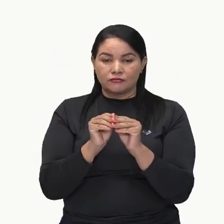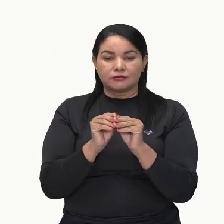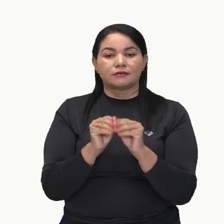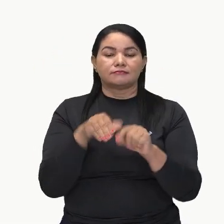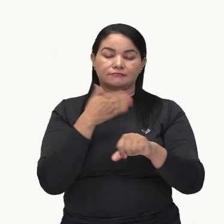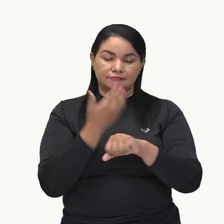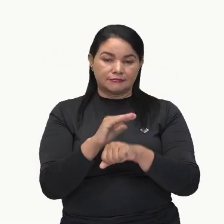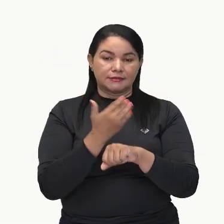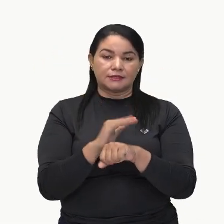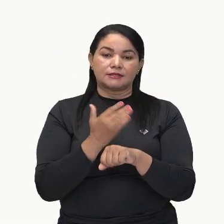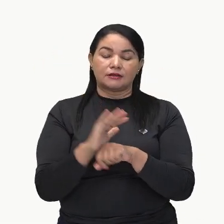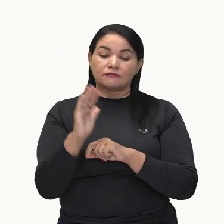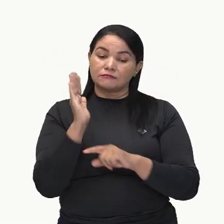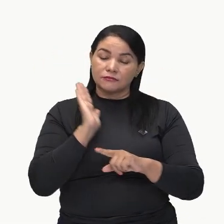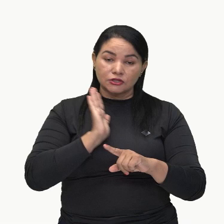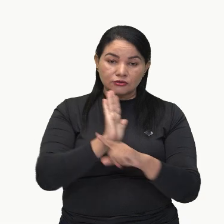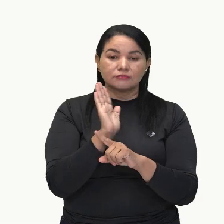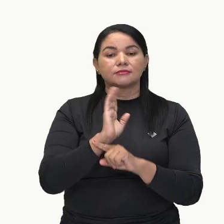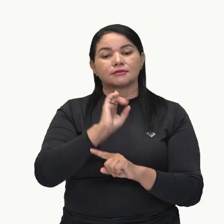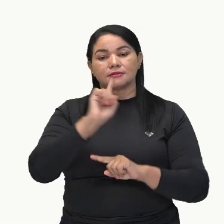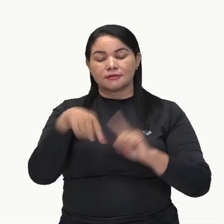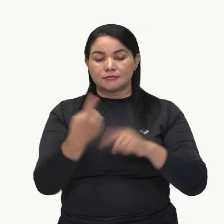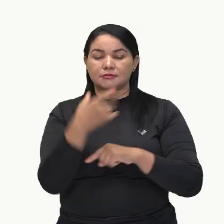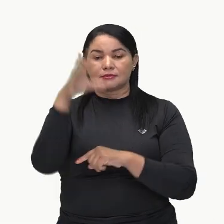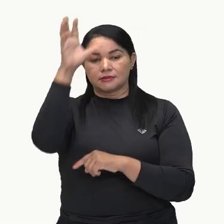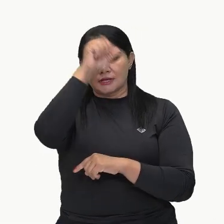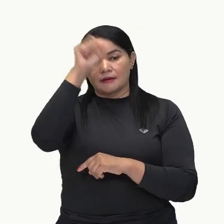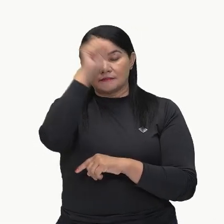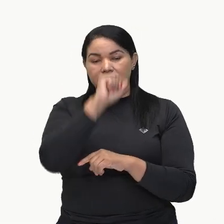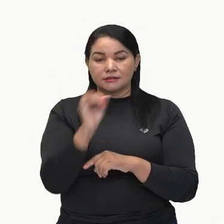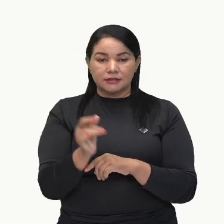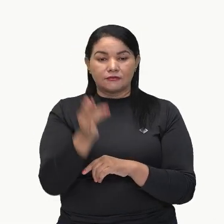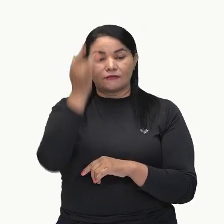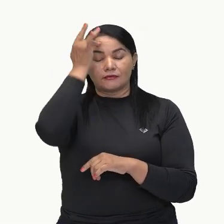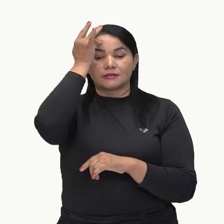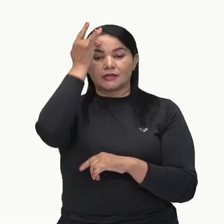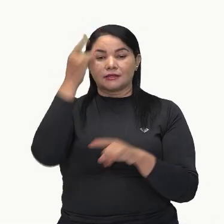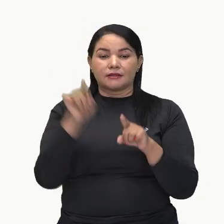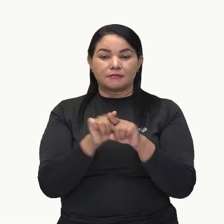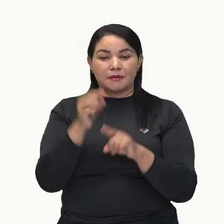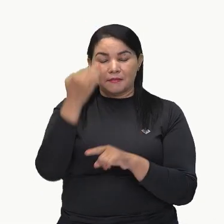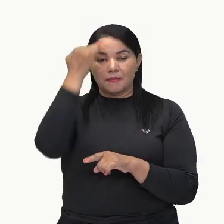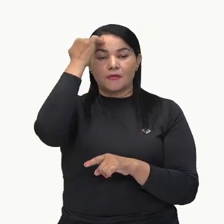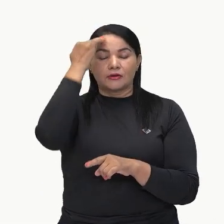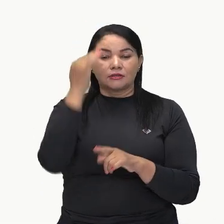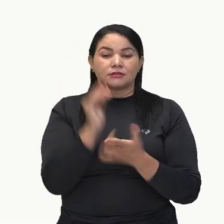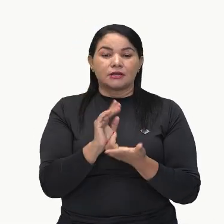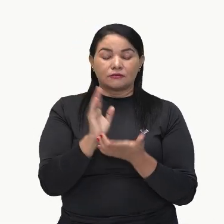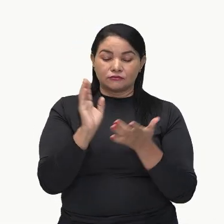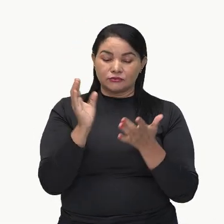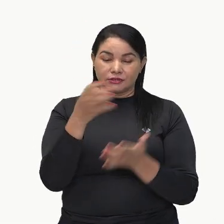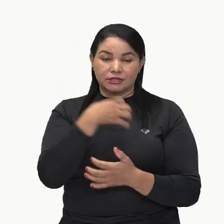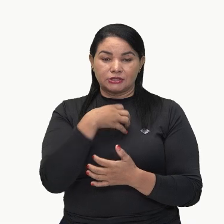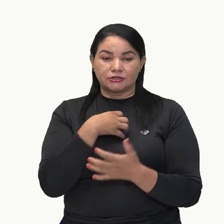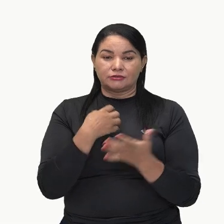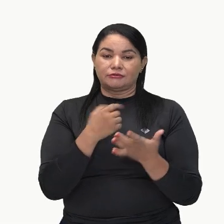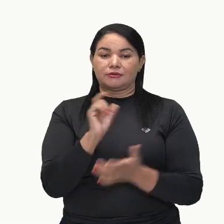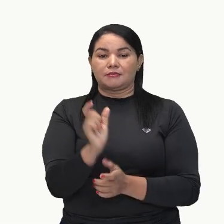ajudar a aprender, a fixar, a memorizar o sentido dessa palavra.